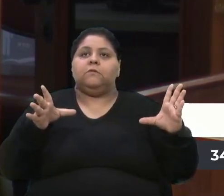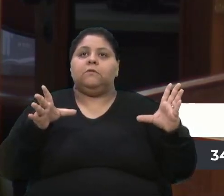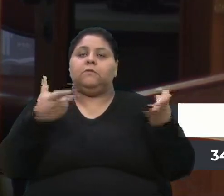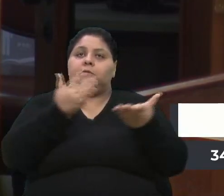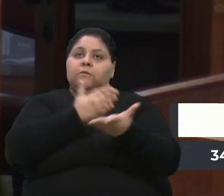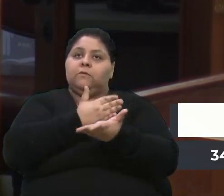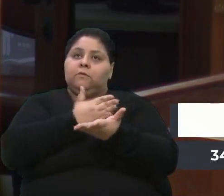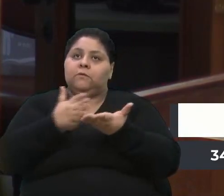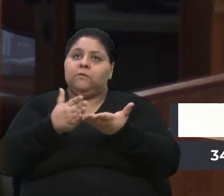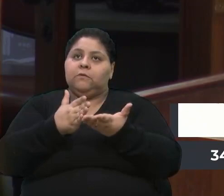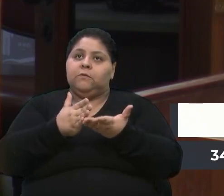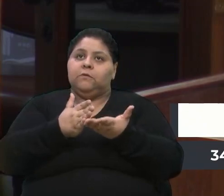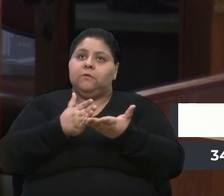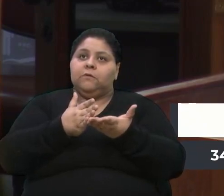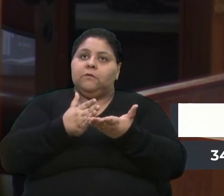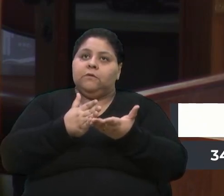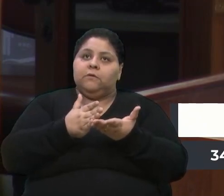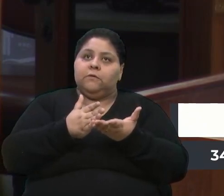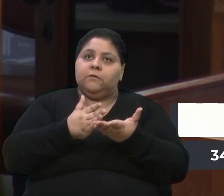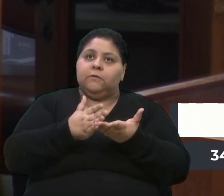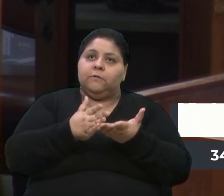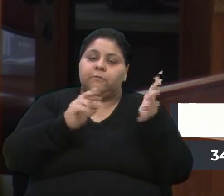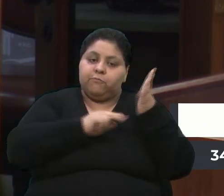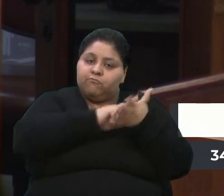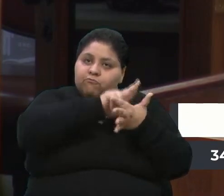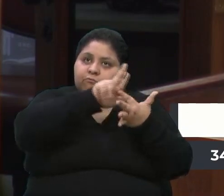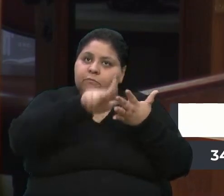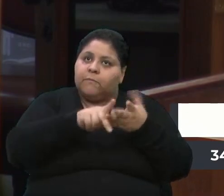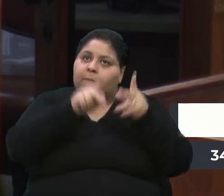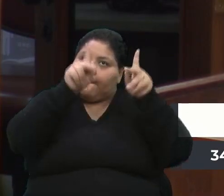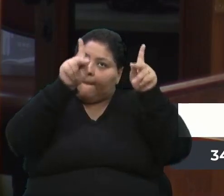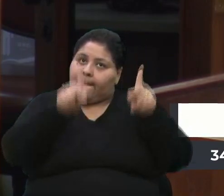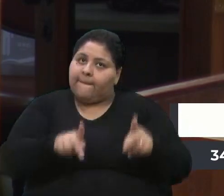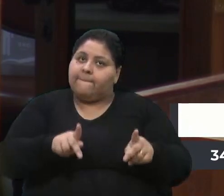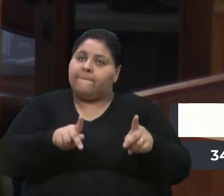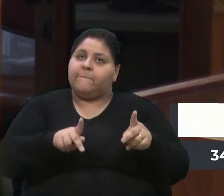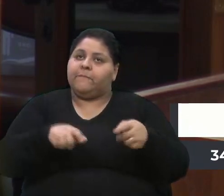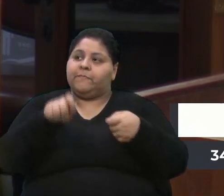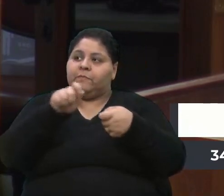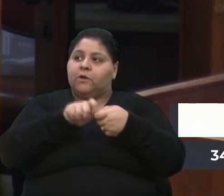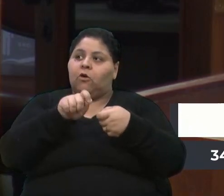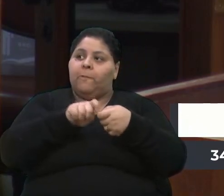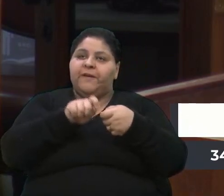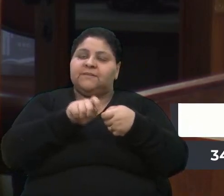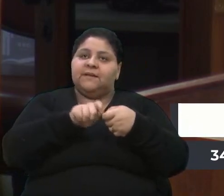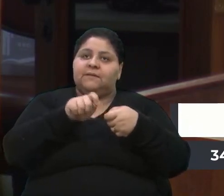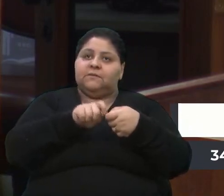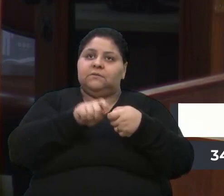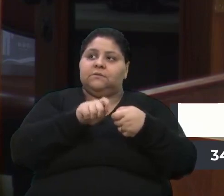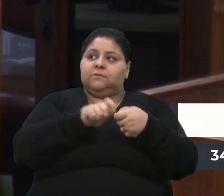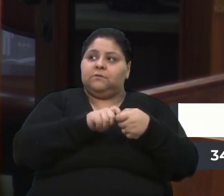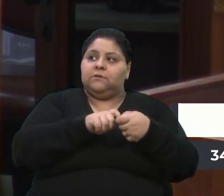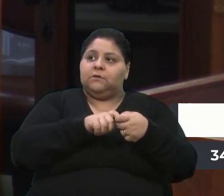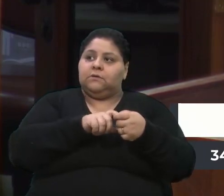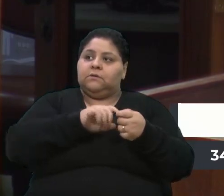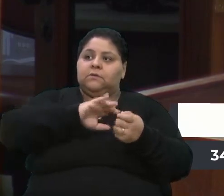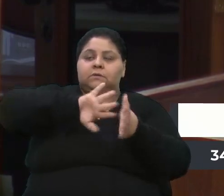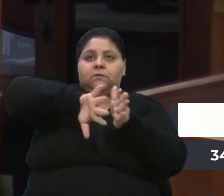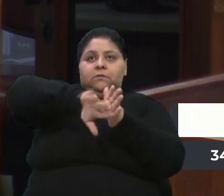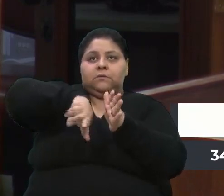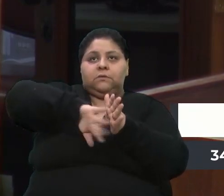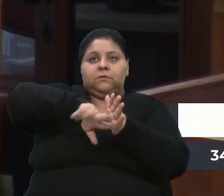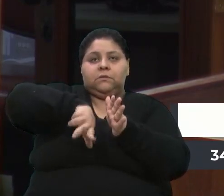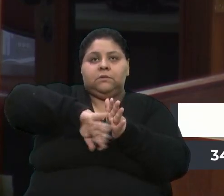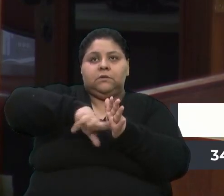um bando de golpista aloprado que tentou dar um golpe. São tão incompetentes, mas tão incompetentes,